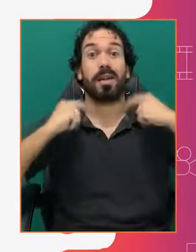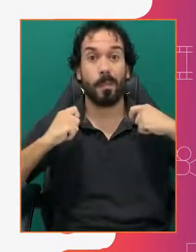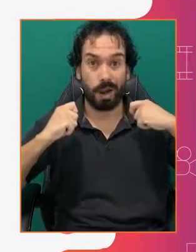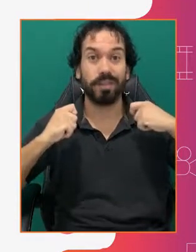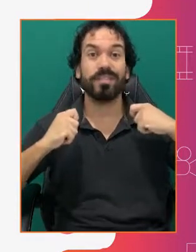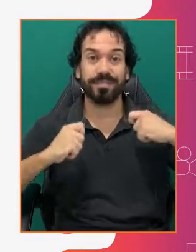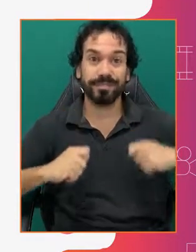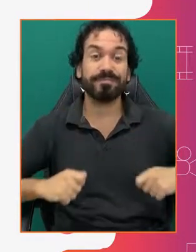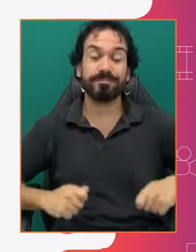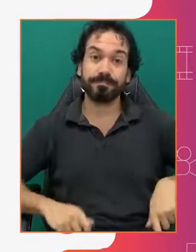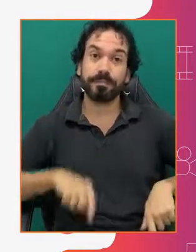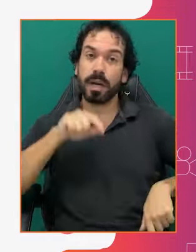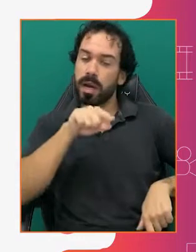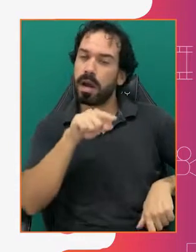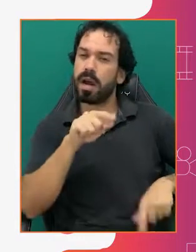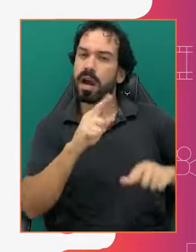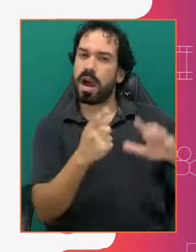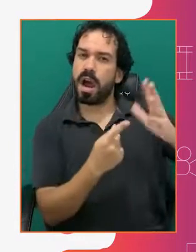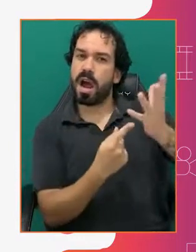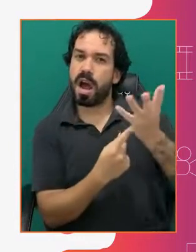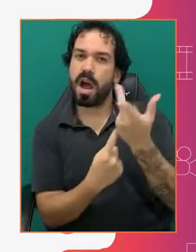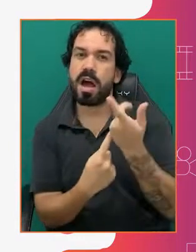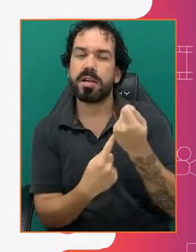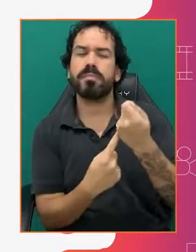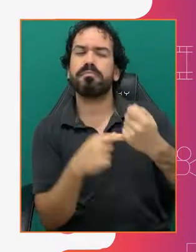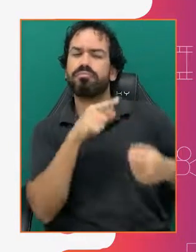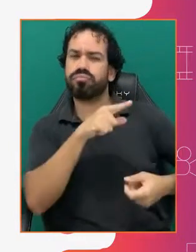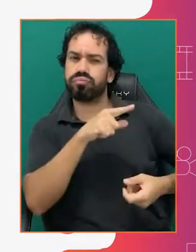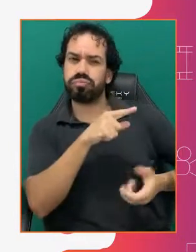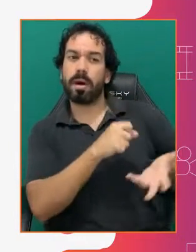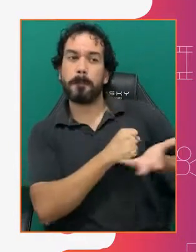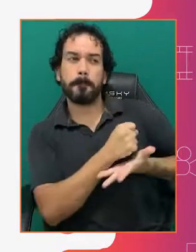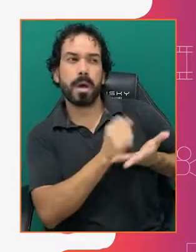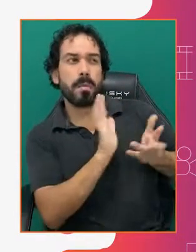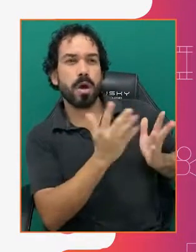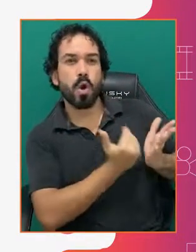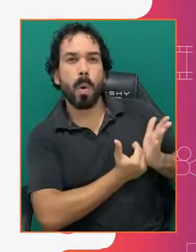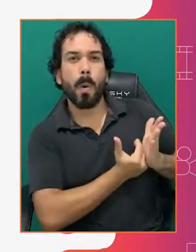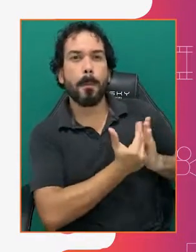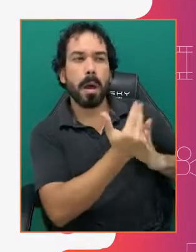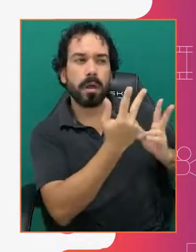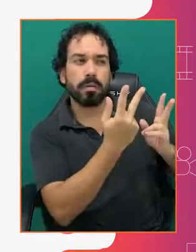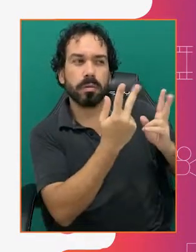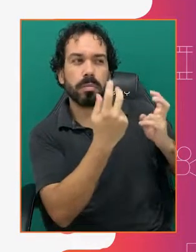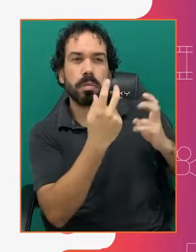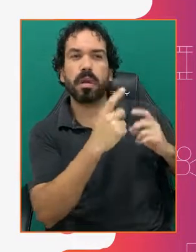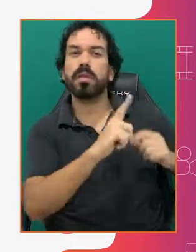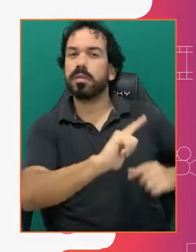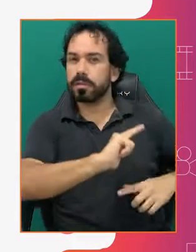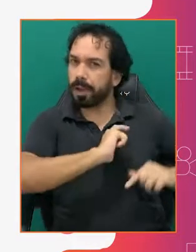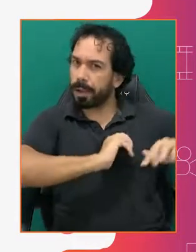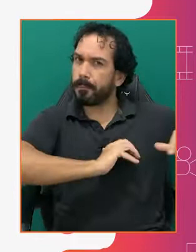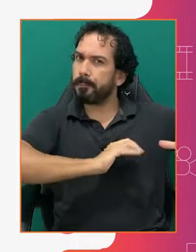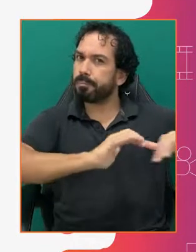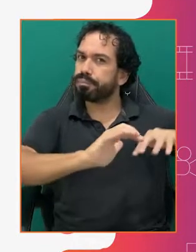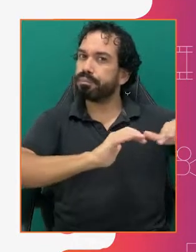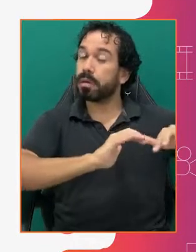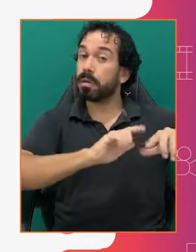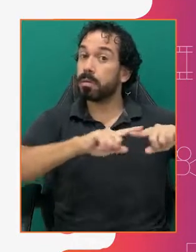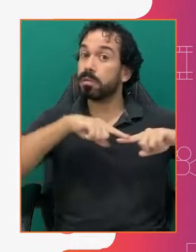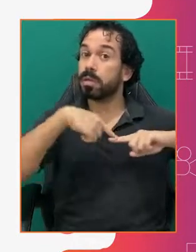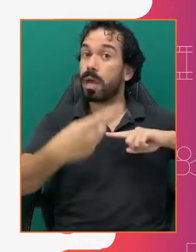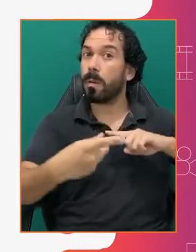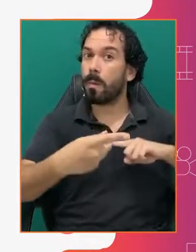caçavam. E nessa arte tão primitiva, já dava para perceber uma ideia de movimento. Na